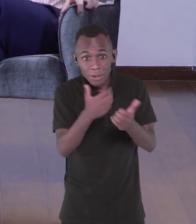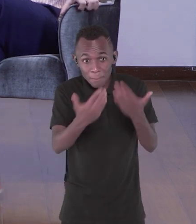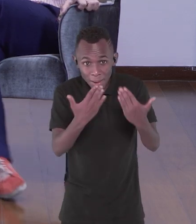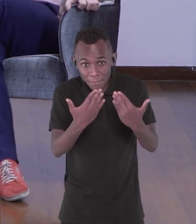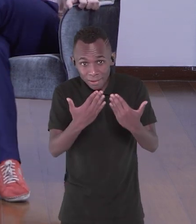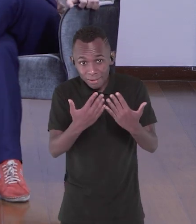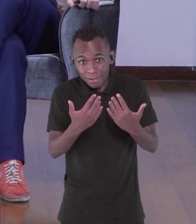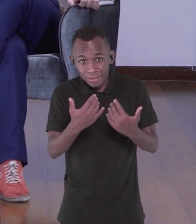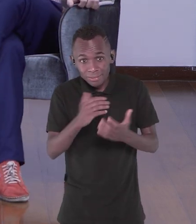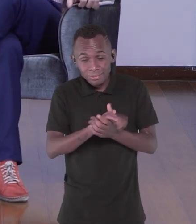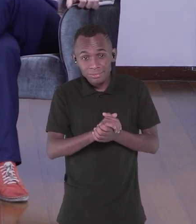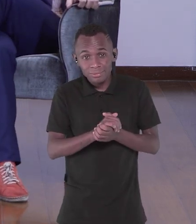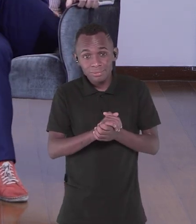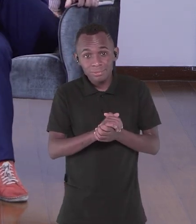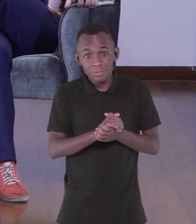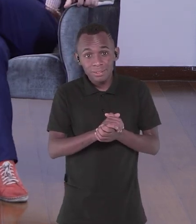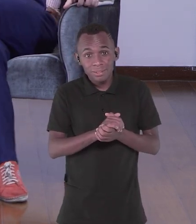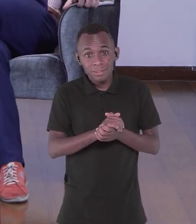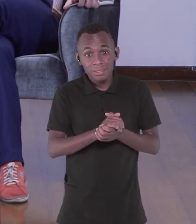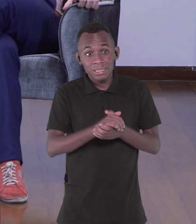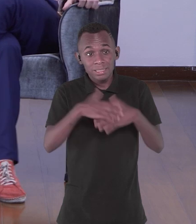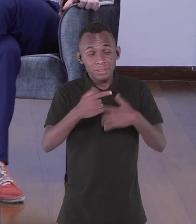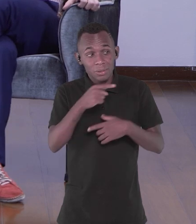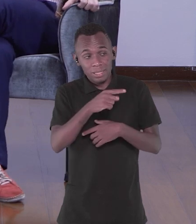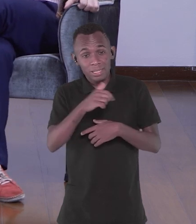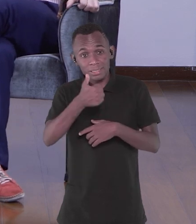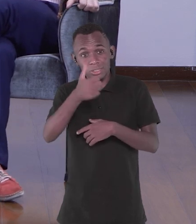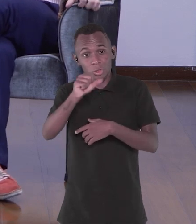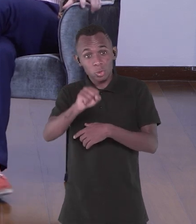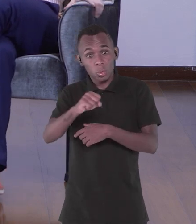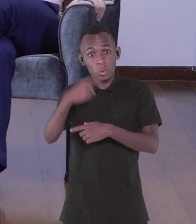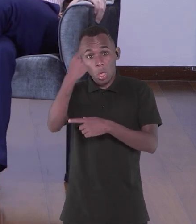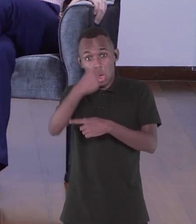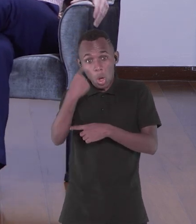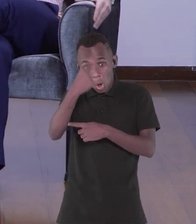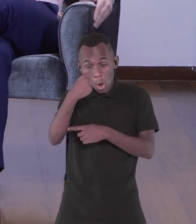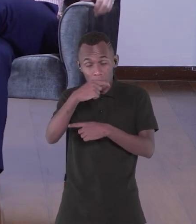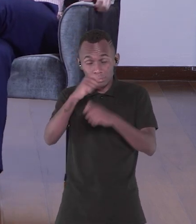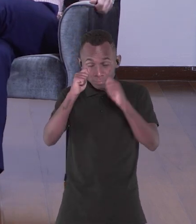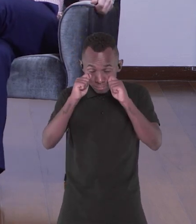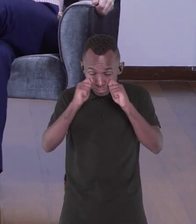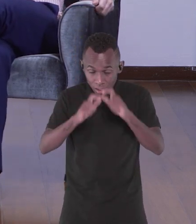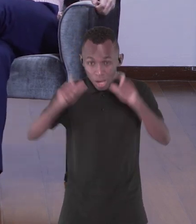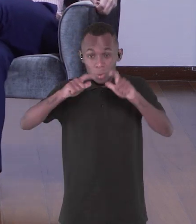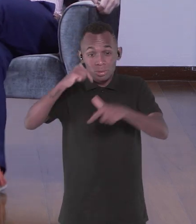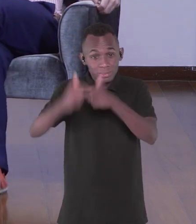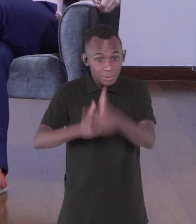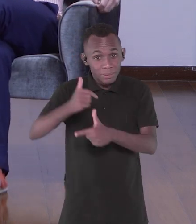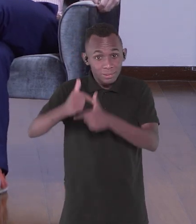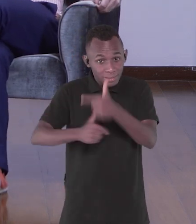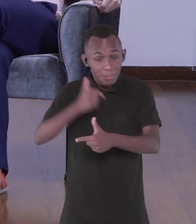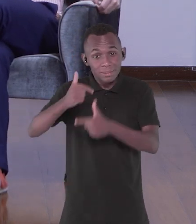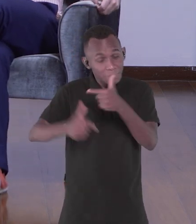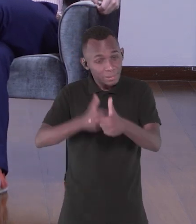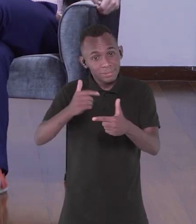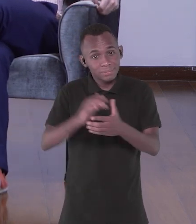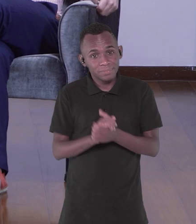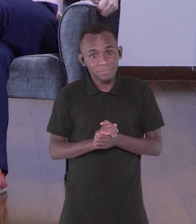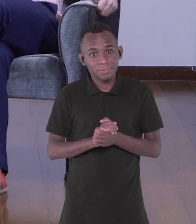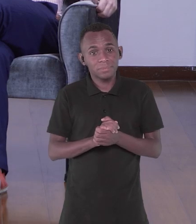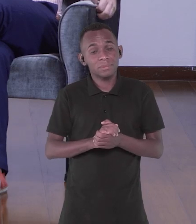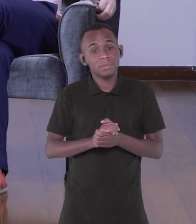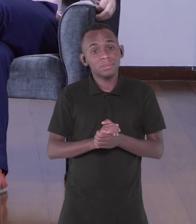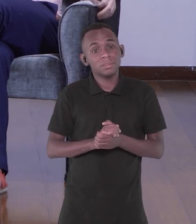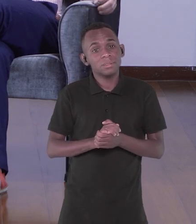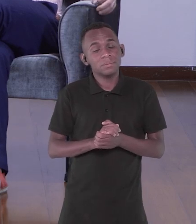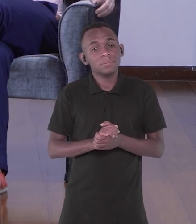papo? Vamos. Entra esse aqui no ar com 18 horas acordado direto. Eu falei, você não quer adiar, não? Eu falei, não, tudo bem. Não, mas eu